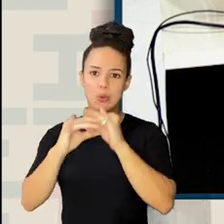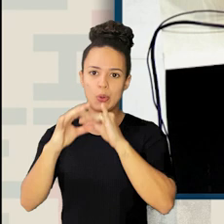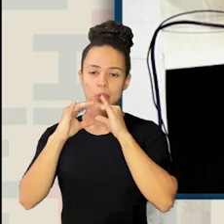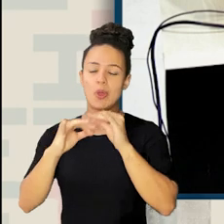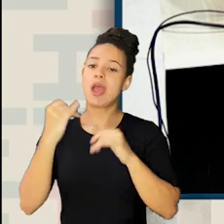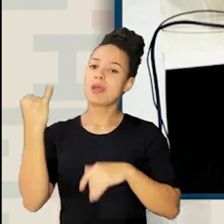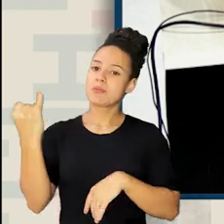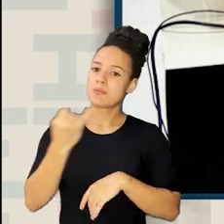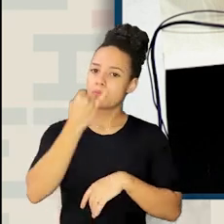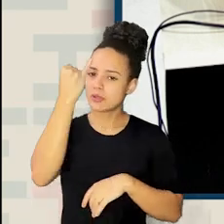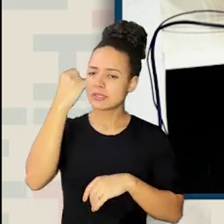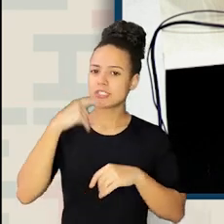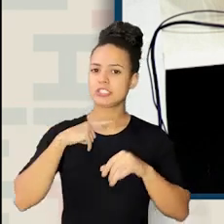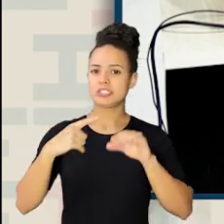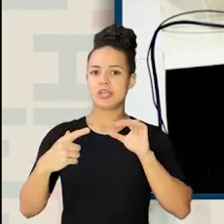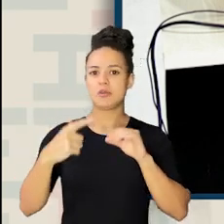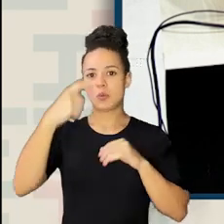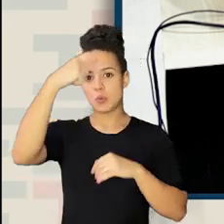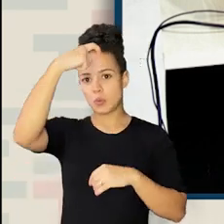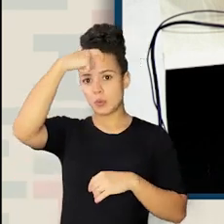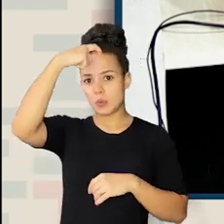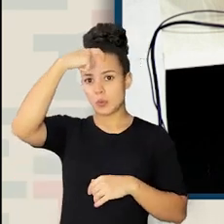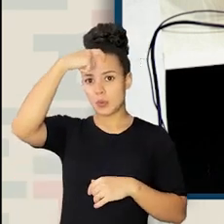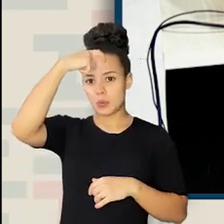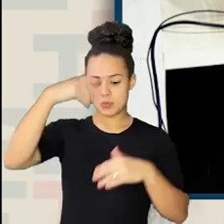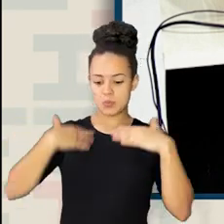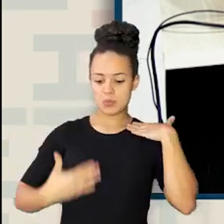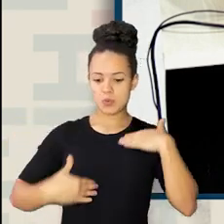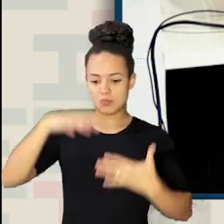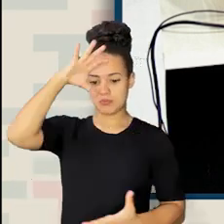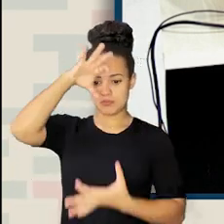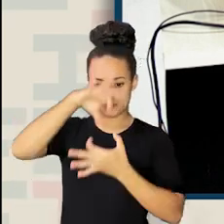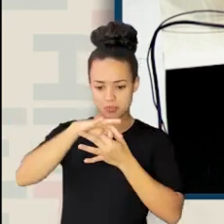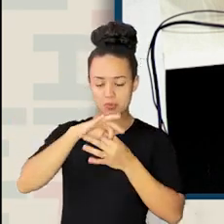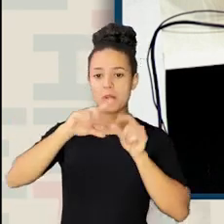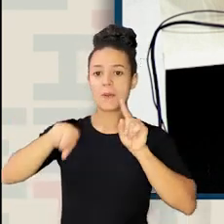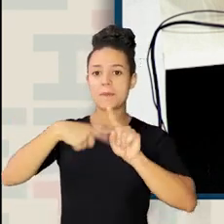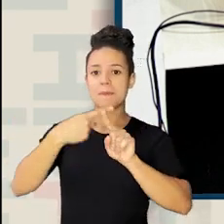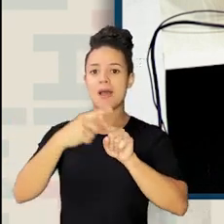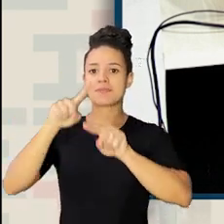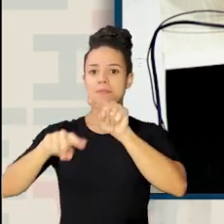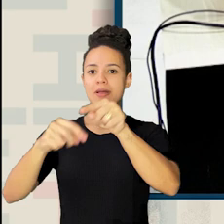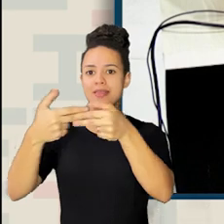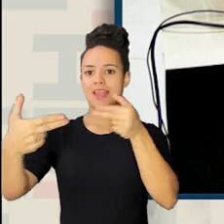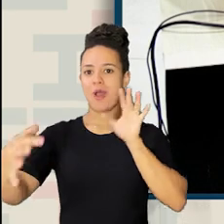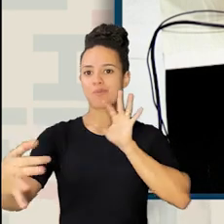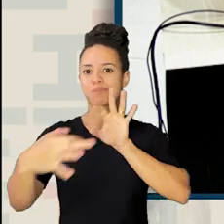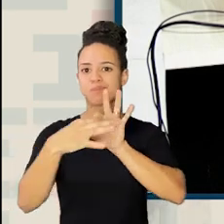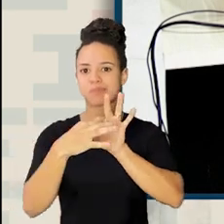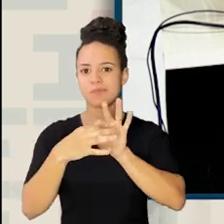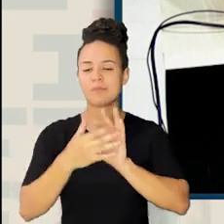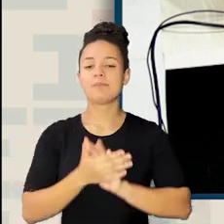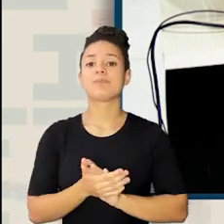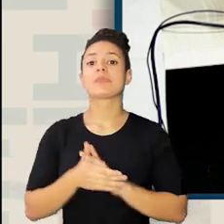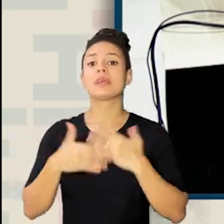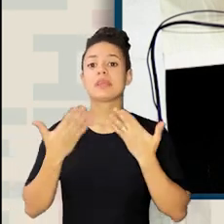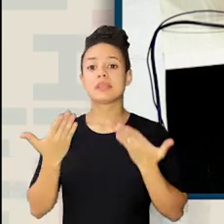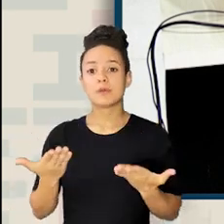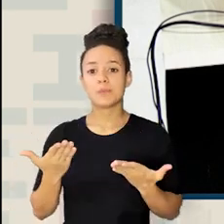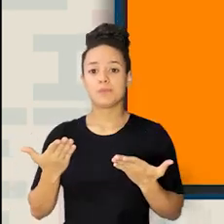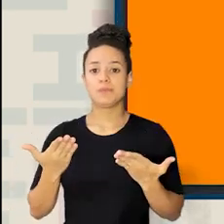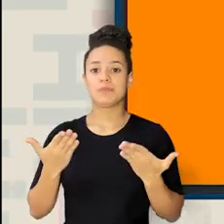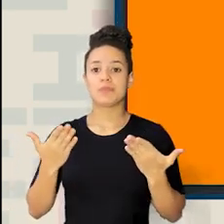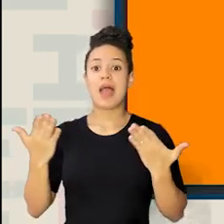essa conexão, né, do corpo com a mente e com o instrumento. Então, vamos começar aqui, Paula, com um exercício para